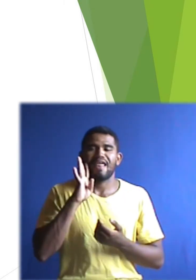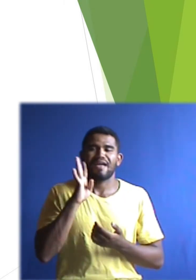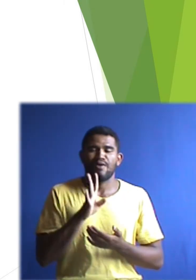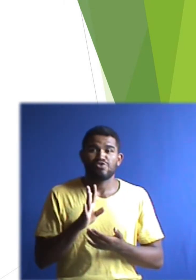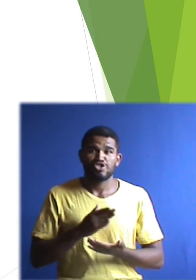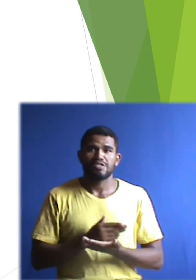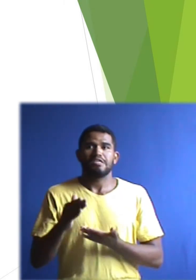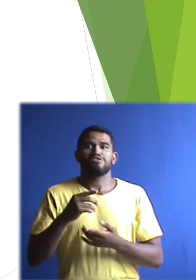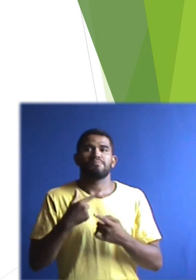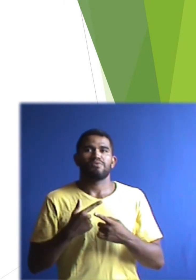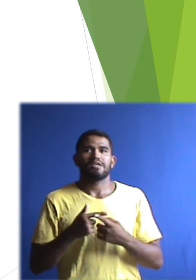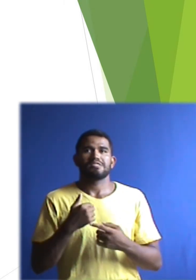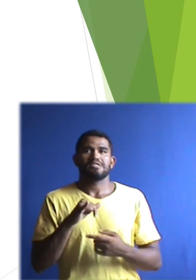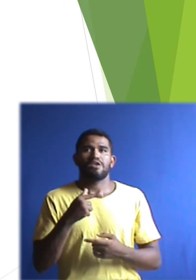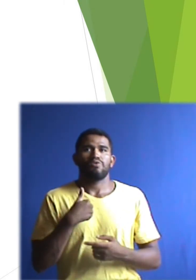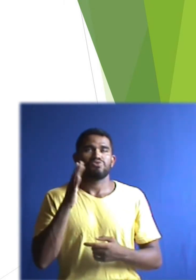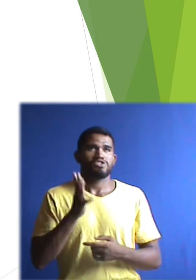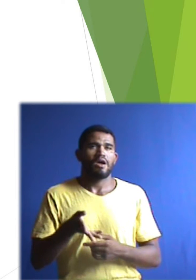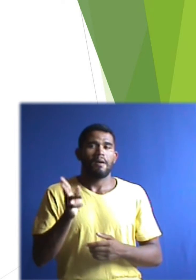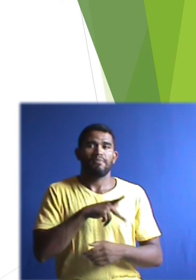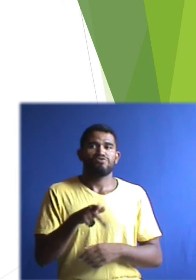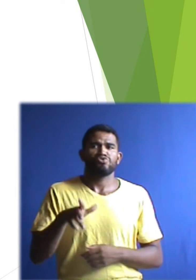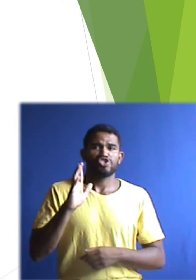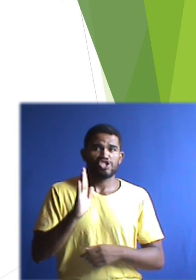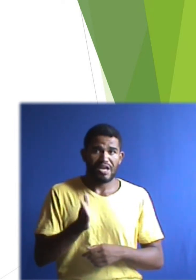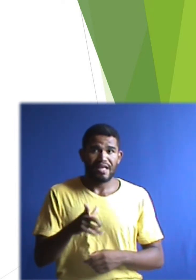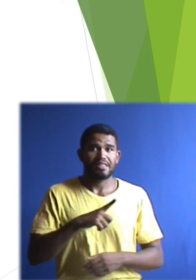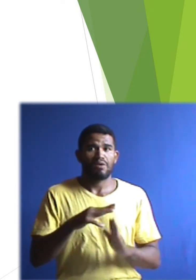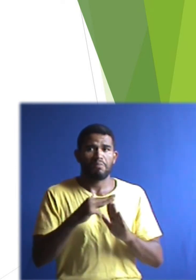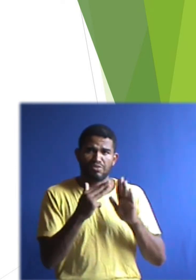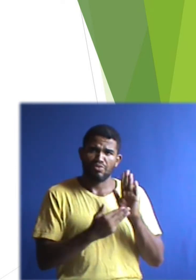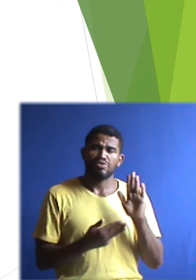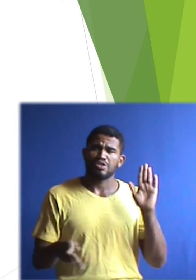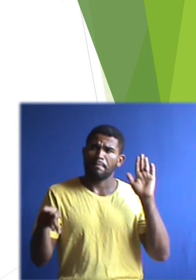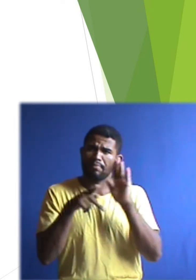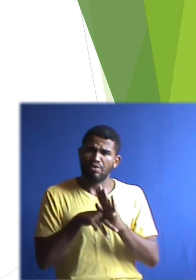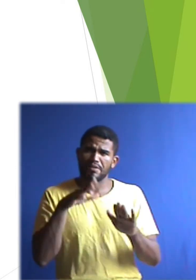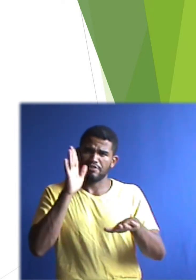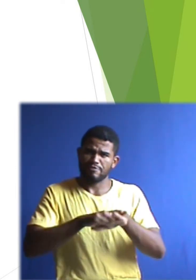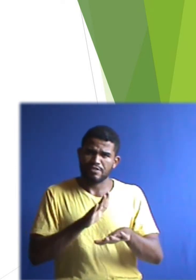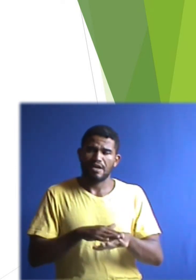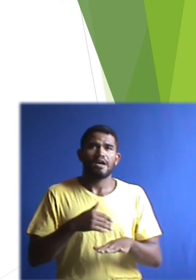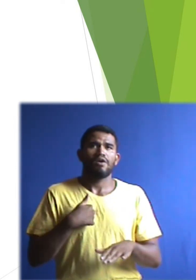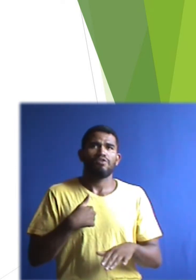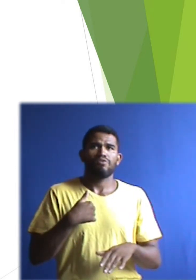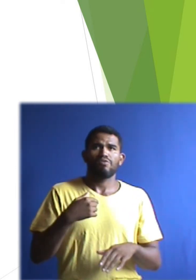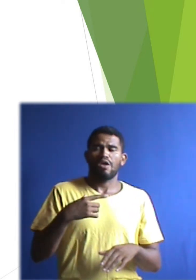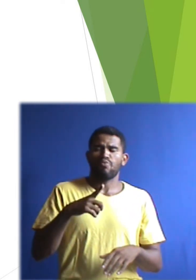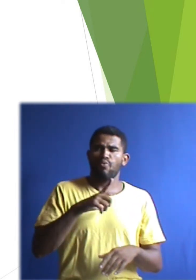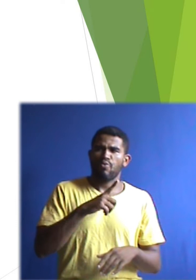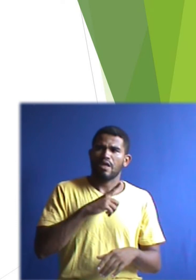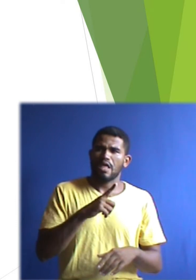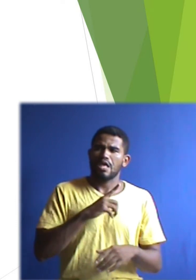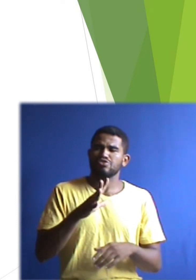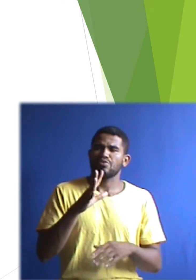se você já é um professor que tem uma metodologia própria ou que você é mais reflexivo e crítico e não